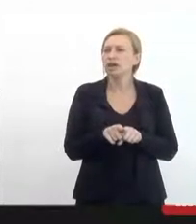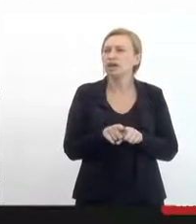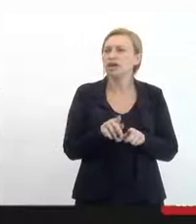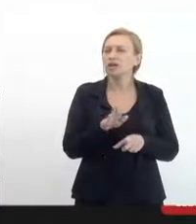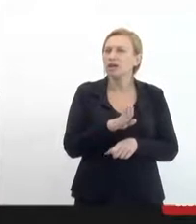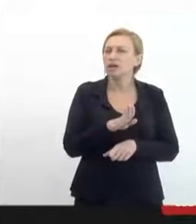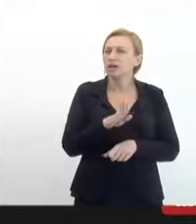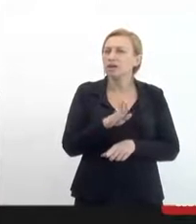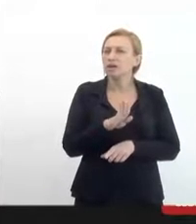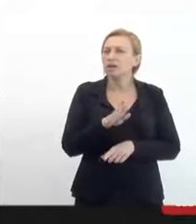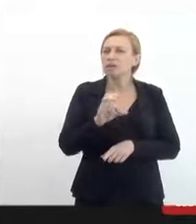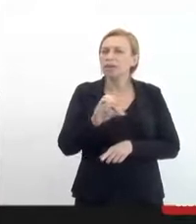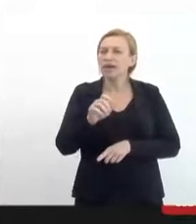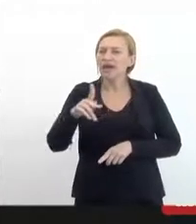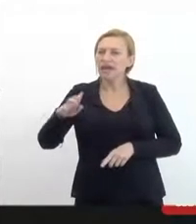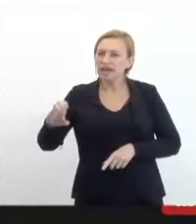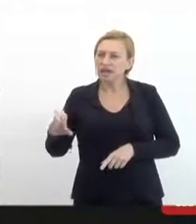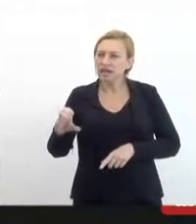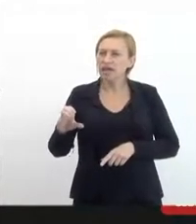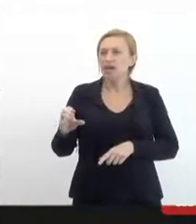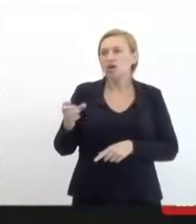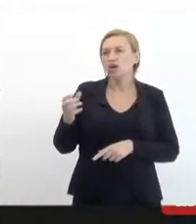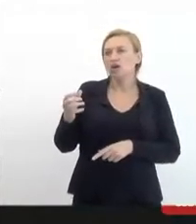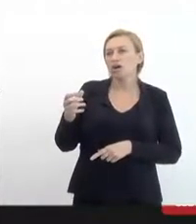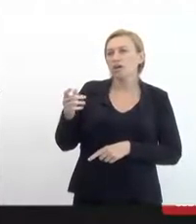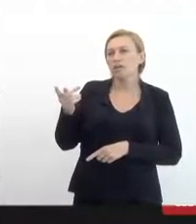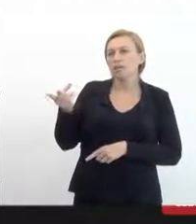mineiro, com o BEC paulista, com o BEC